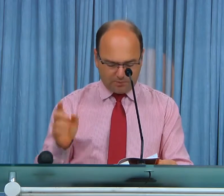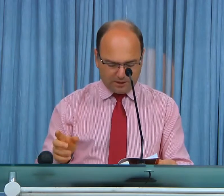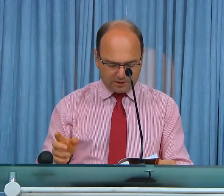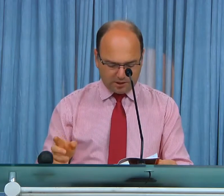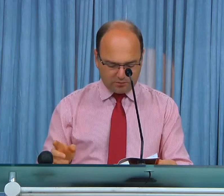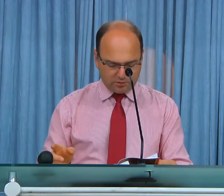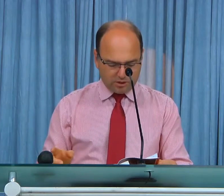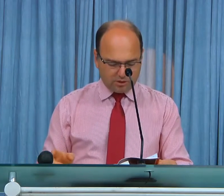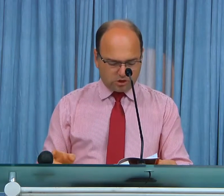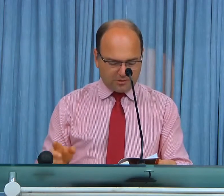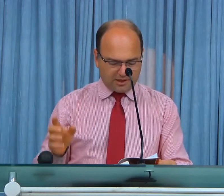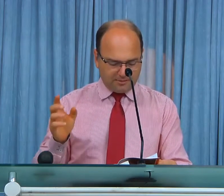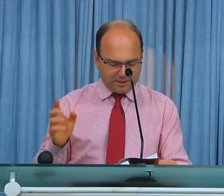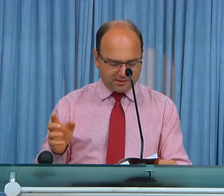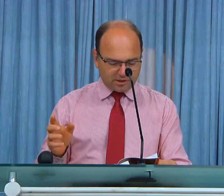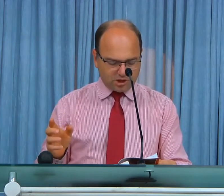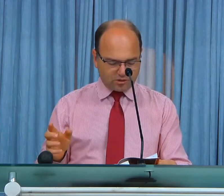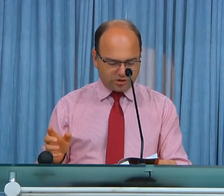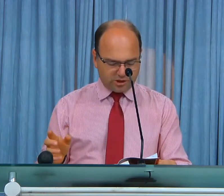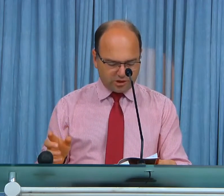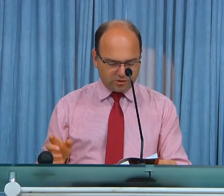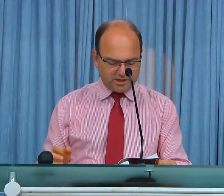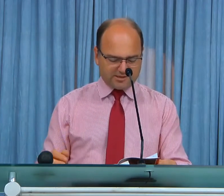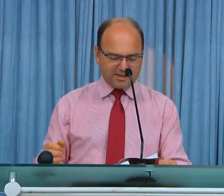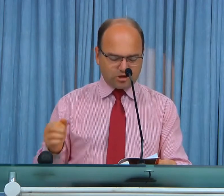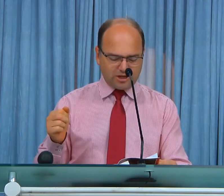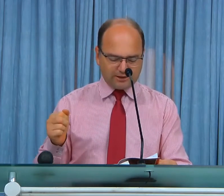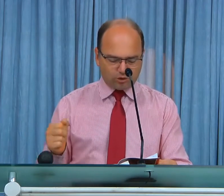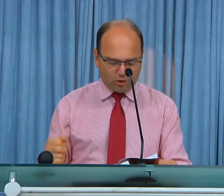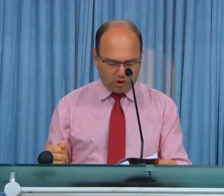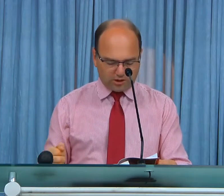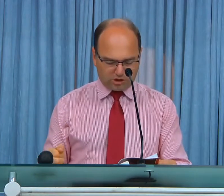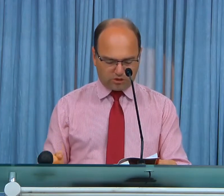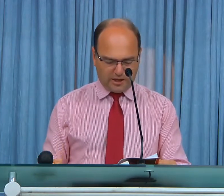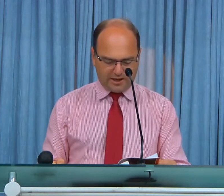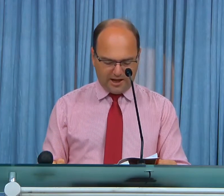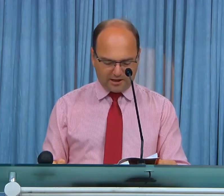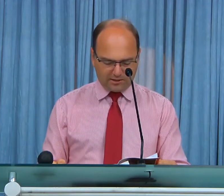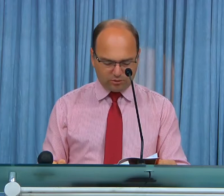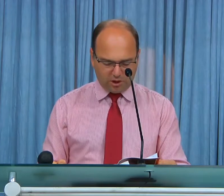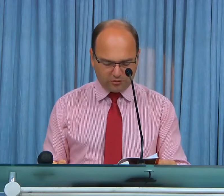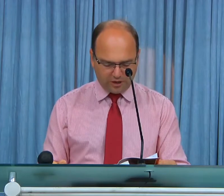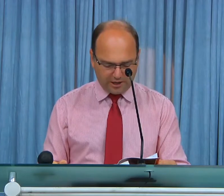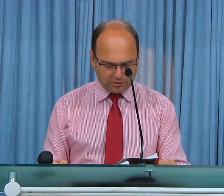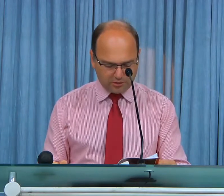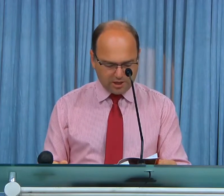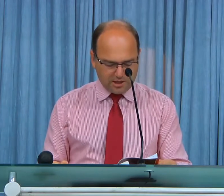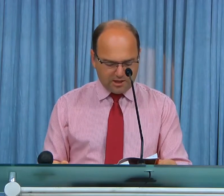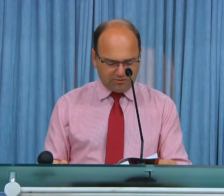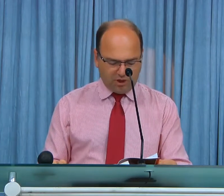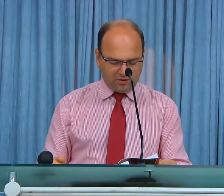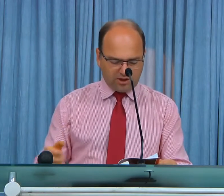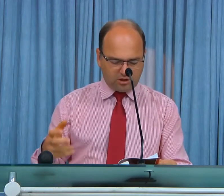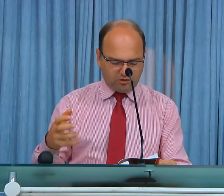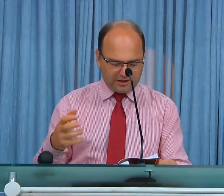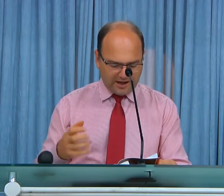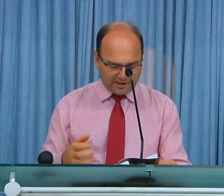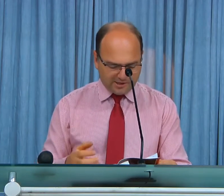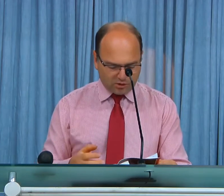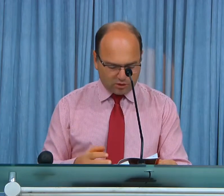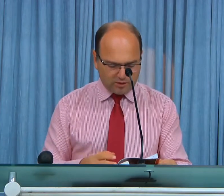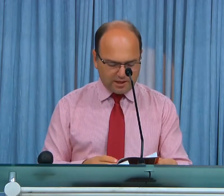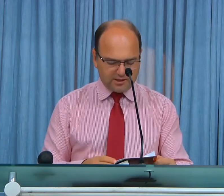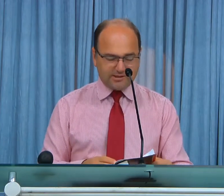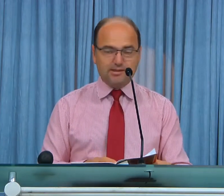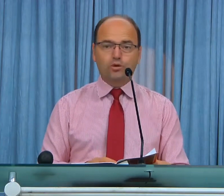Deus seu perdão sobre a cabeça de Jesus Cristo e sentir a dor de sua carne no Calvário então